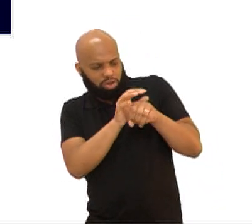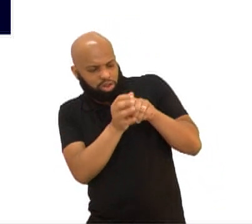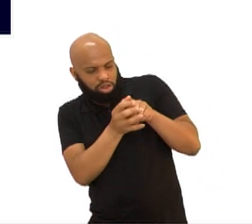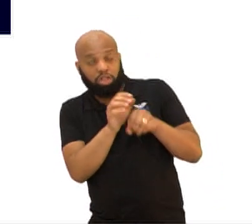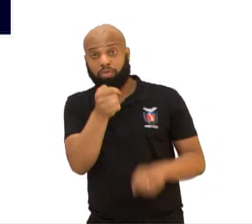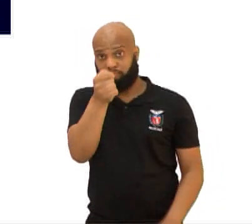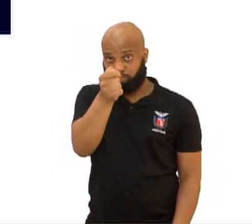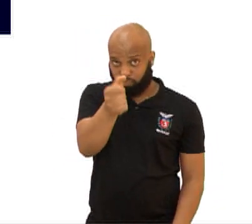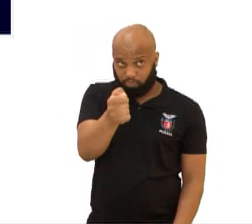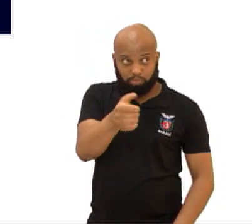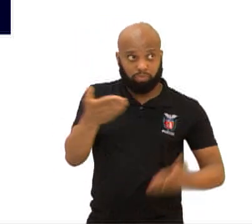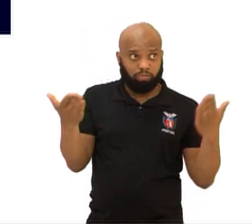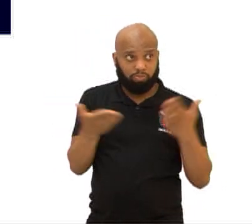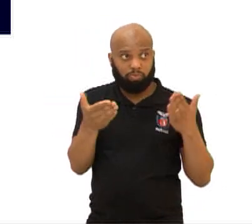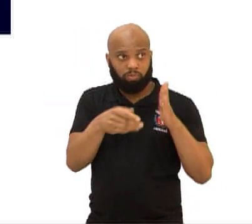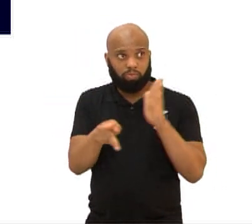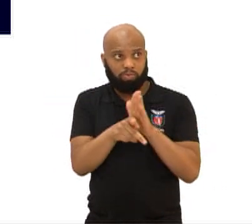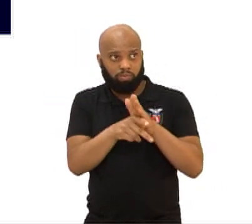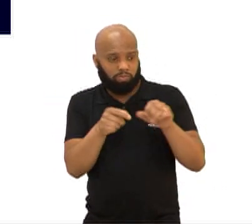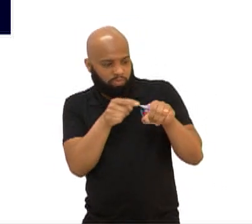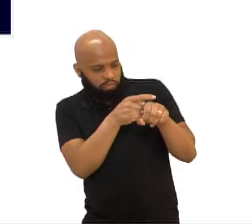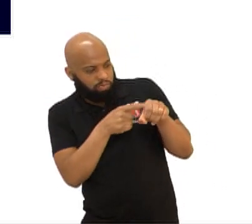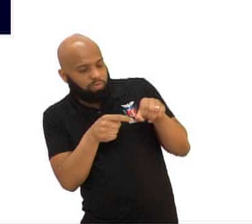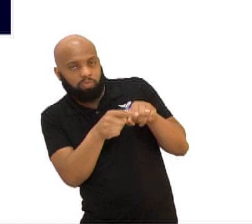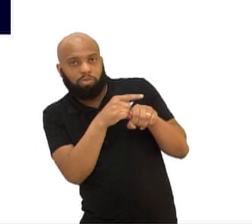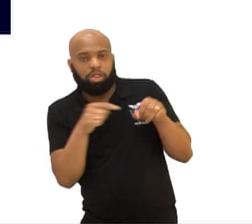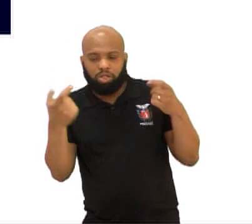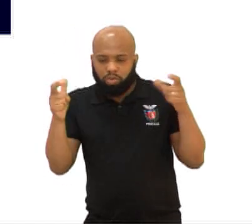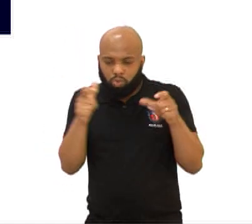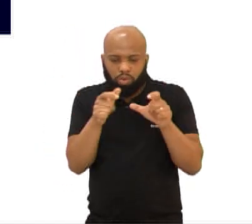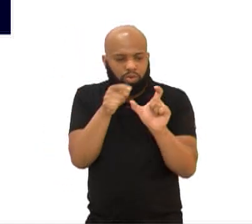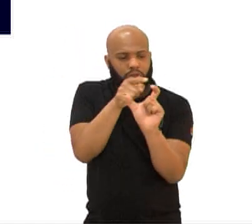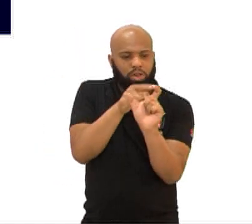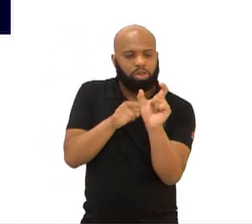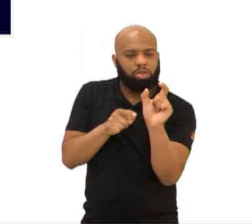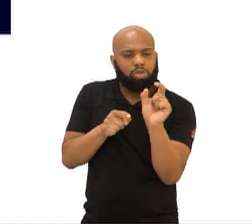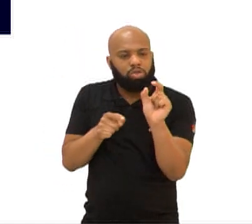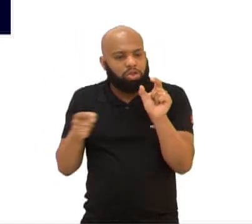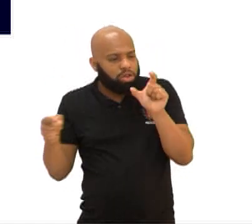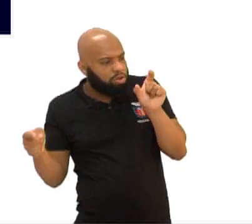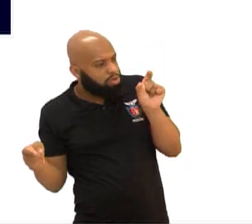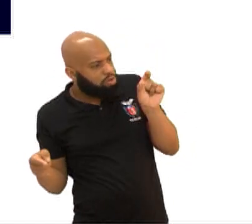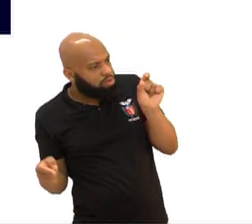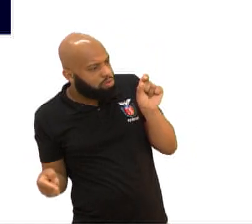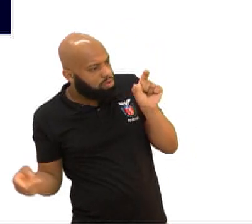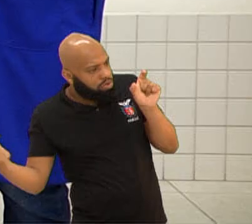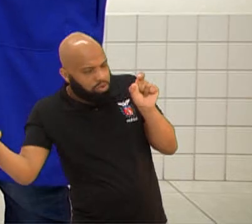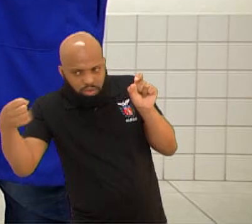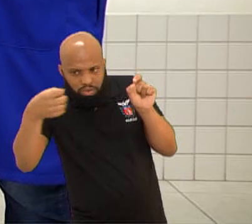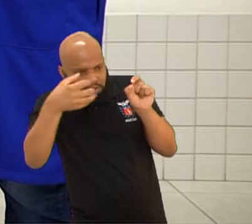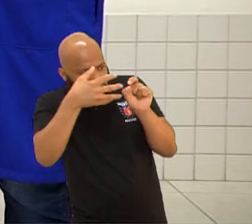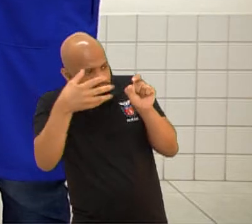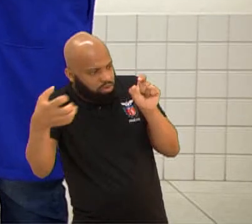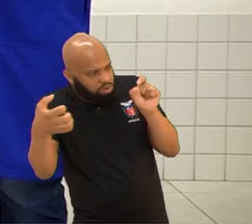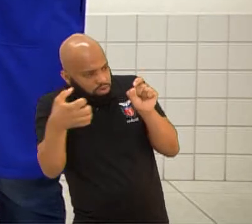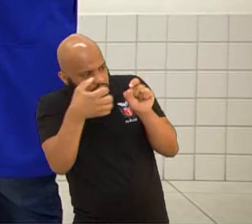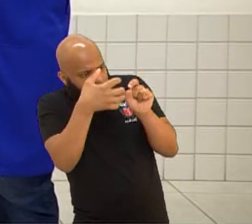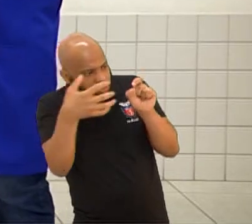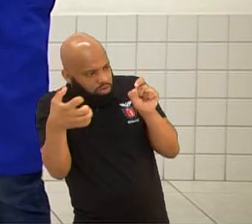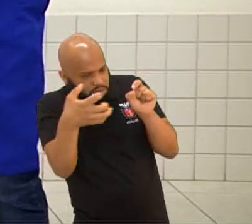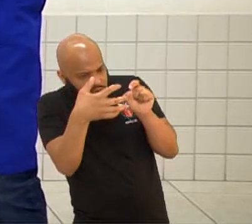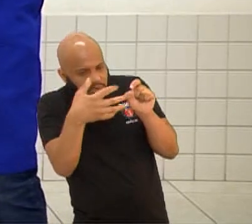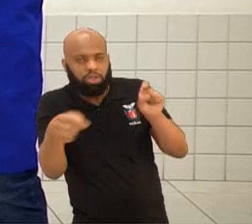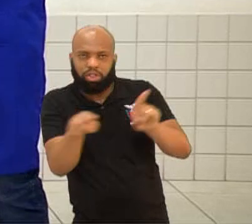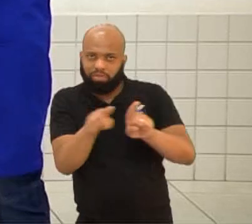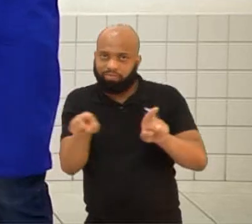que a região aberta ali, ela diminui. Tá? Então ali vai passar menos, talvez a quantidade de luz também interfira